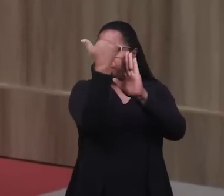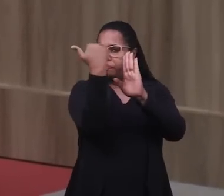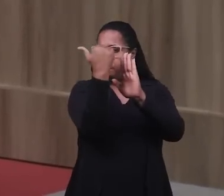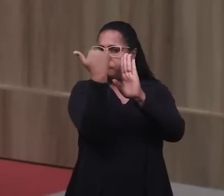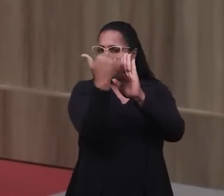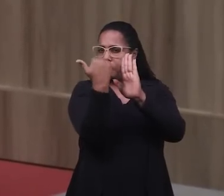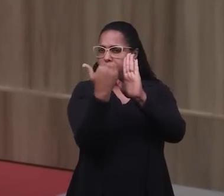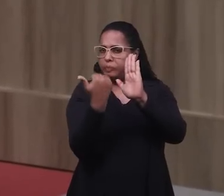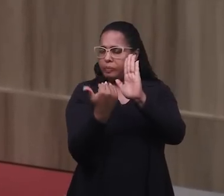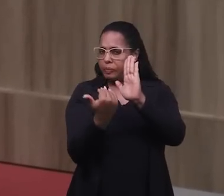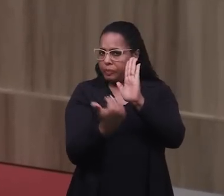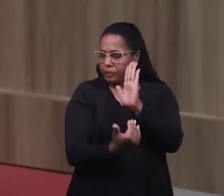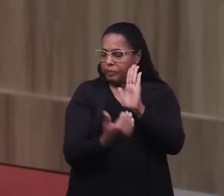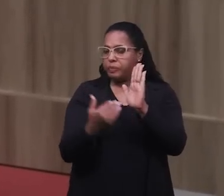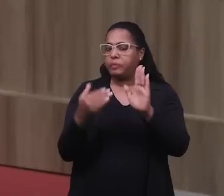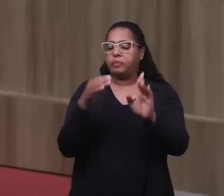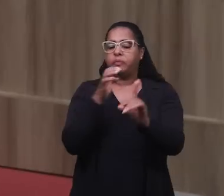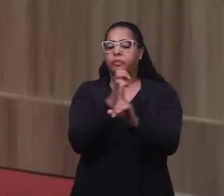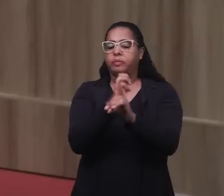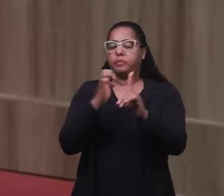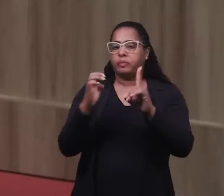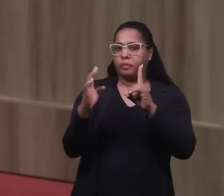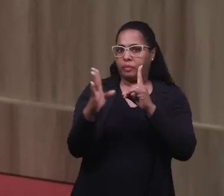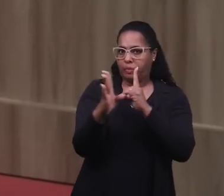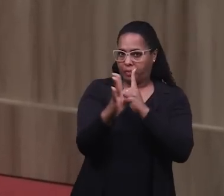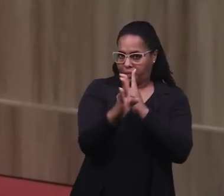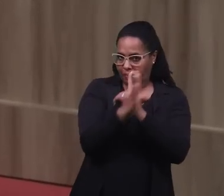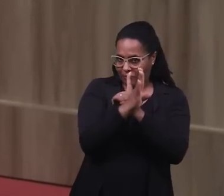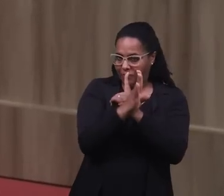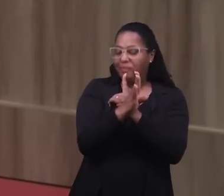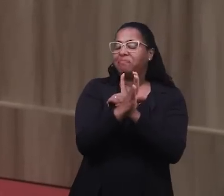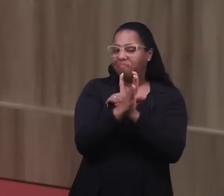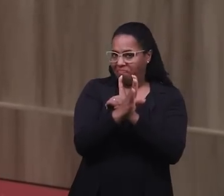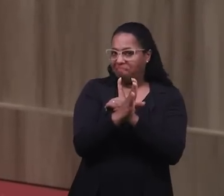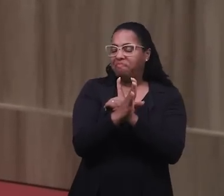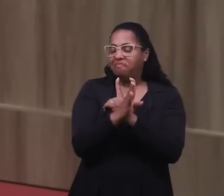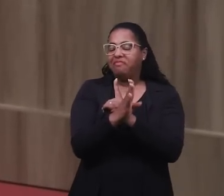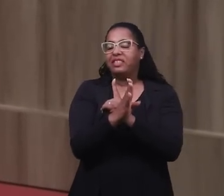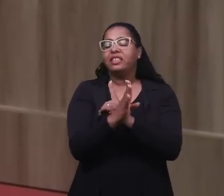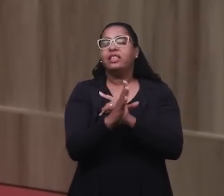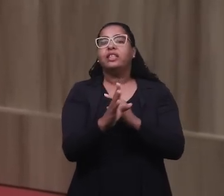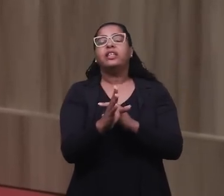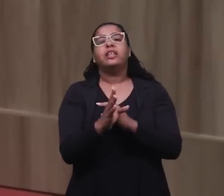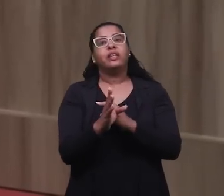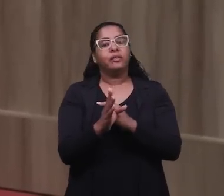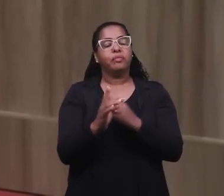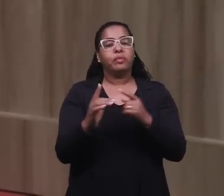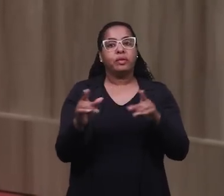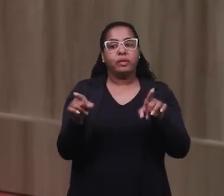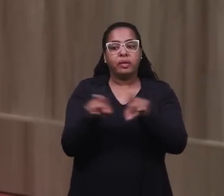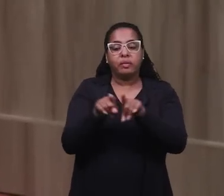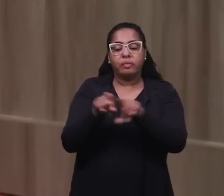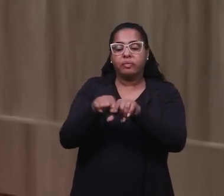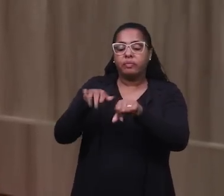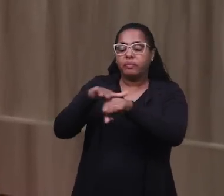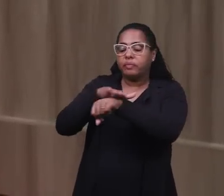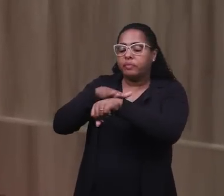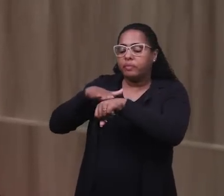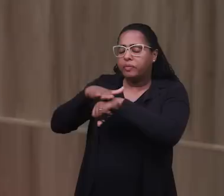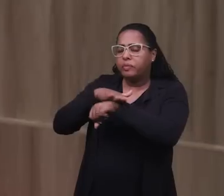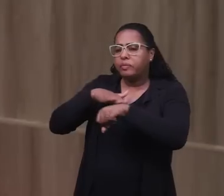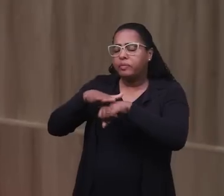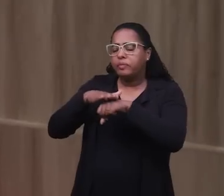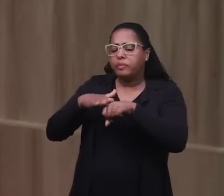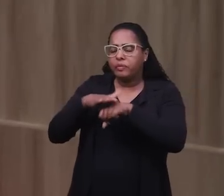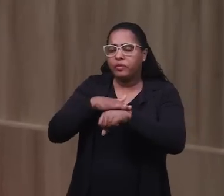foram trazidos na Escola Bíblica Dominical, que nós chamamos carinhosamente de EBD, e com essa conversa,